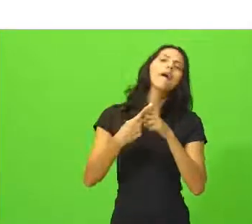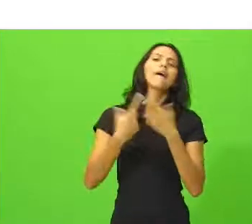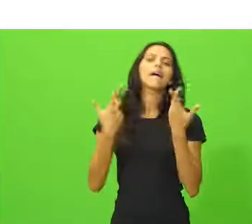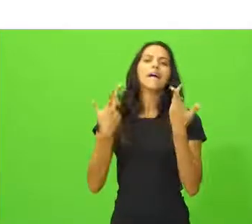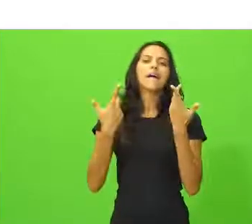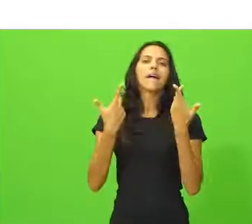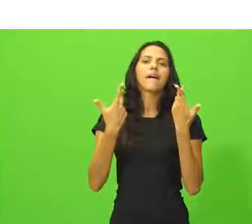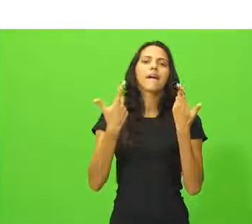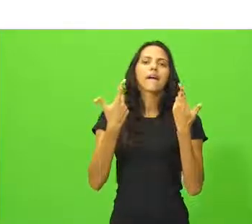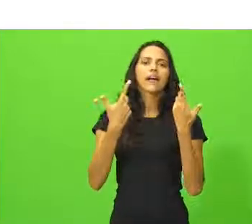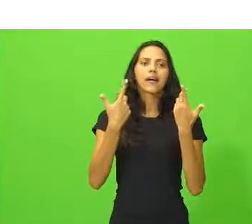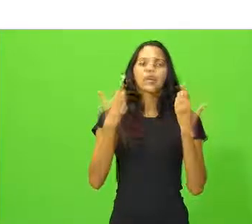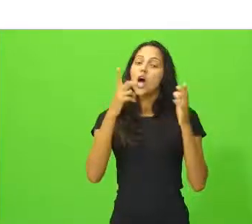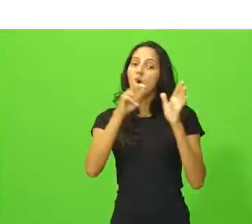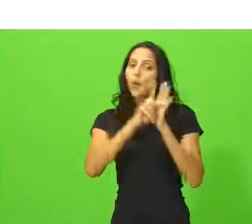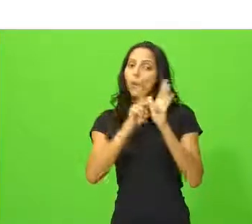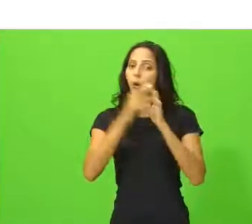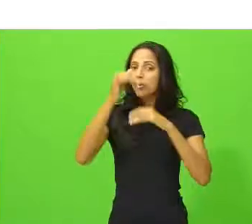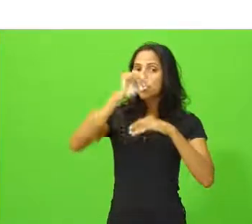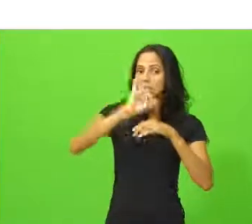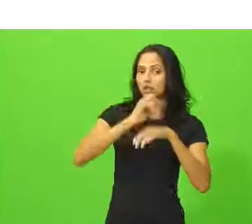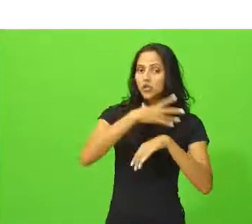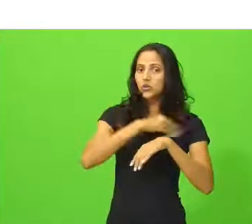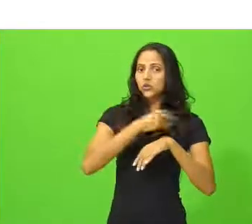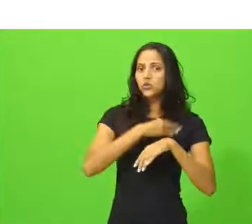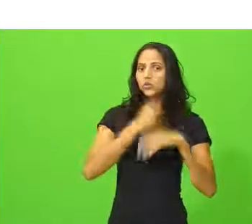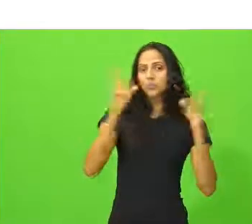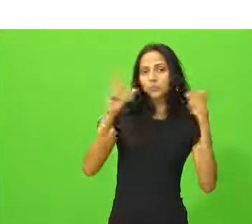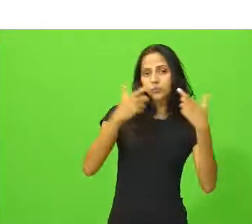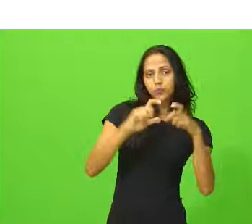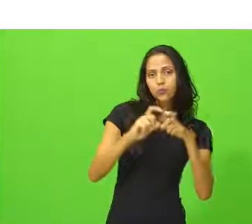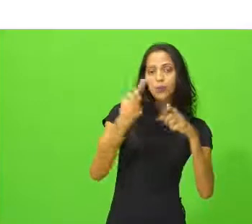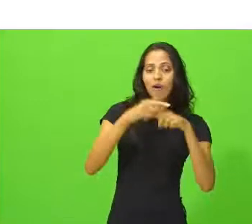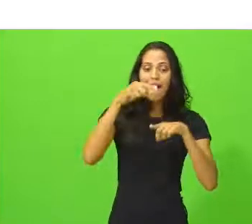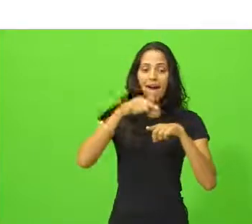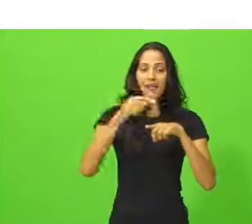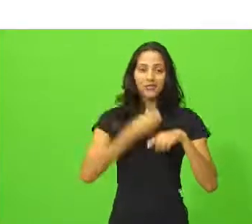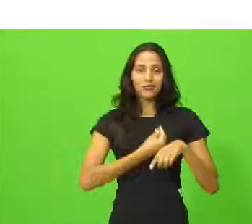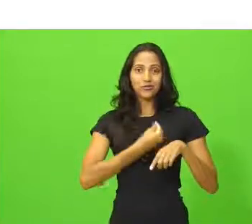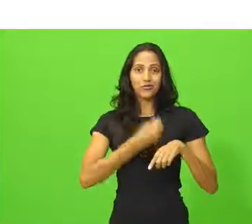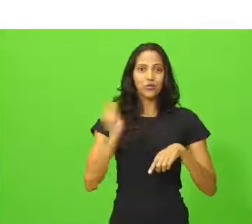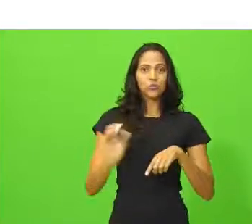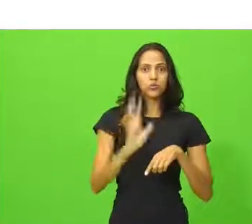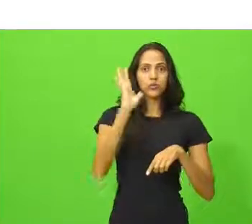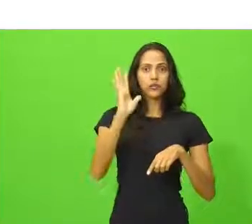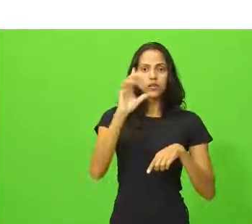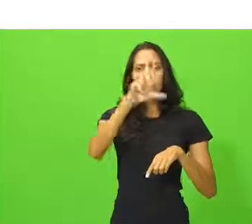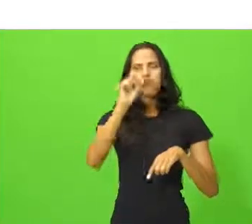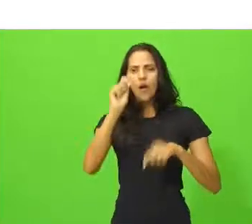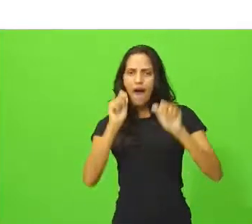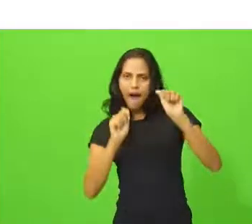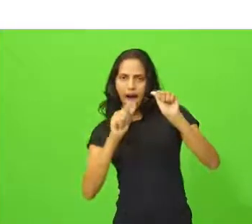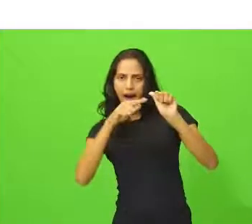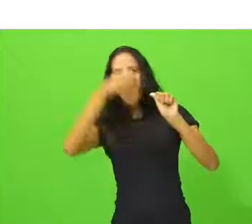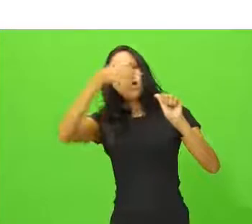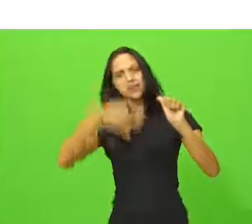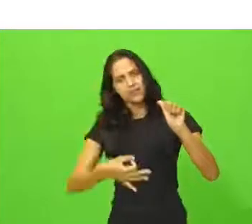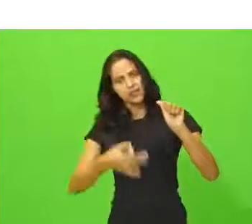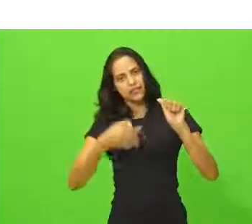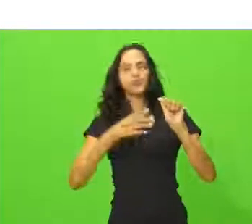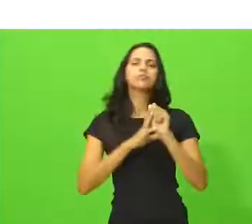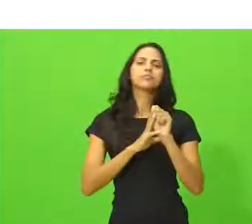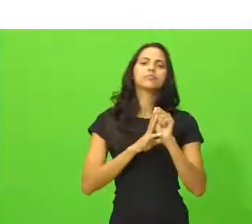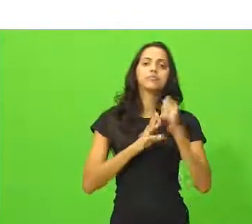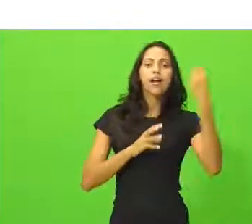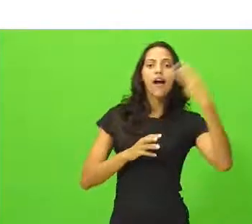campo, nós temos maior número de filhos por mulher do que nas cidades. Então, resposta letra A. Beleza?